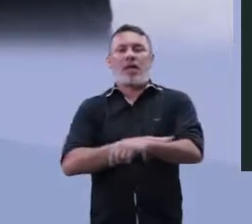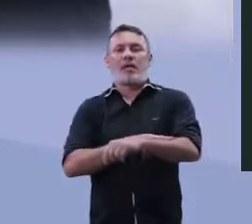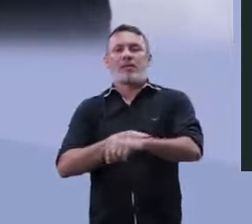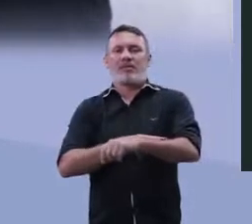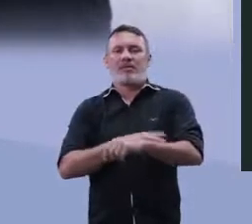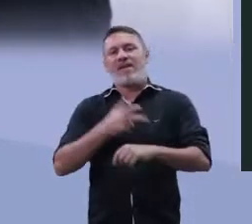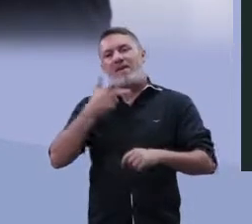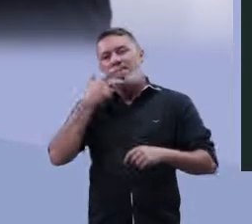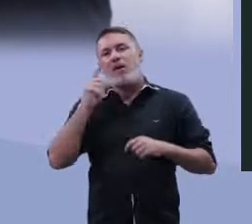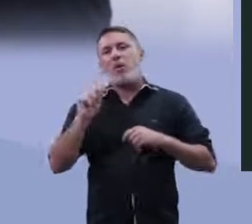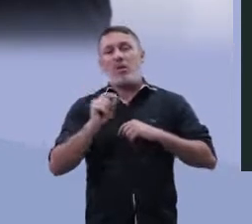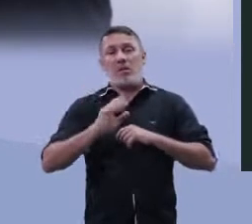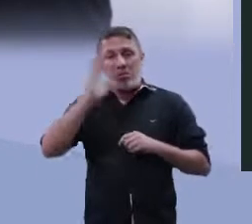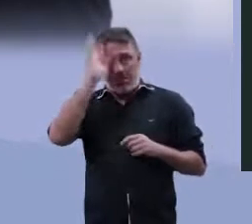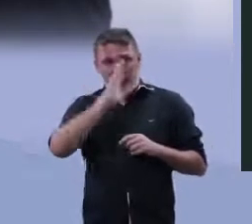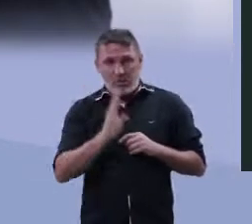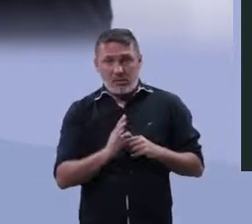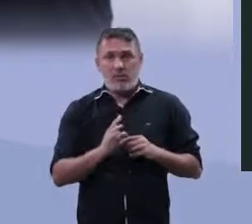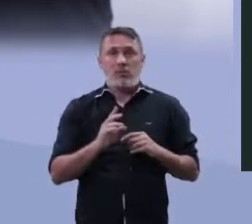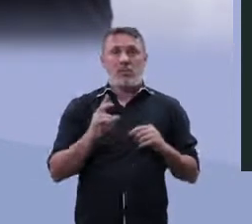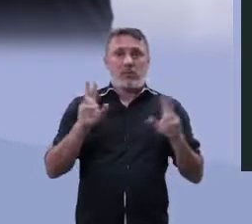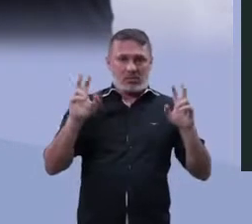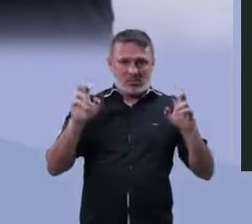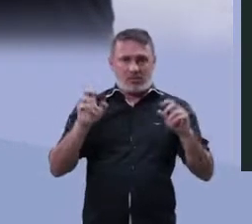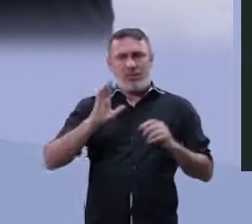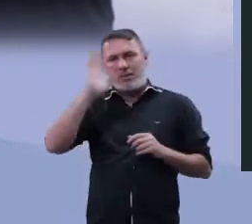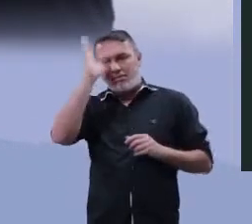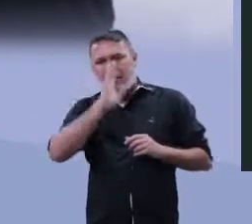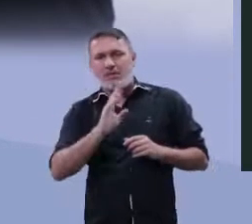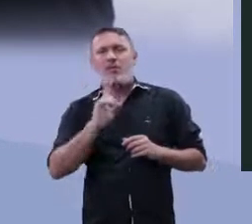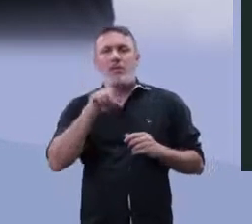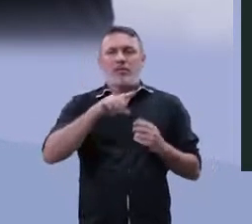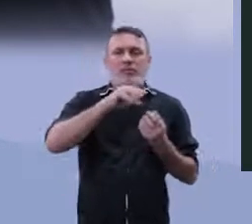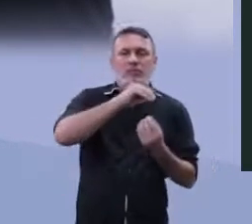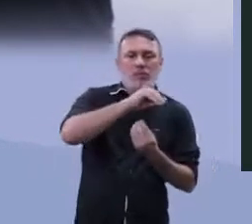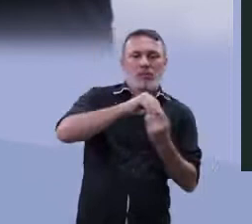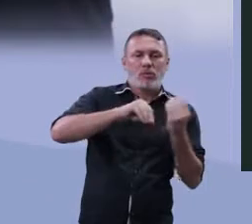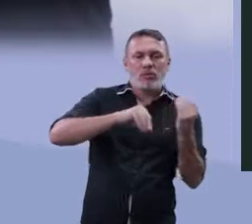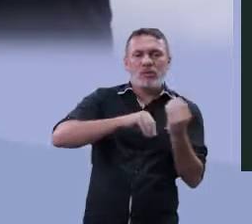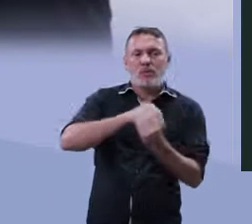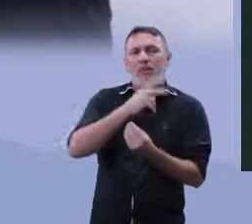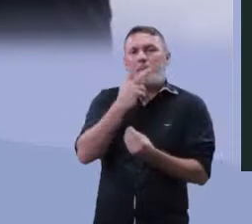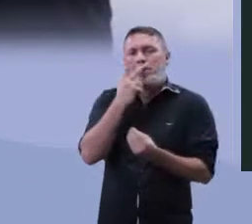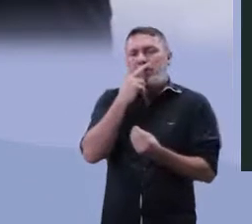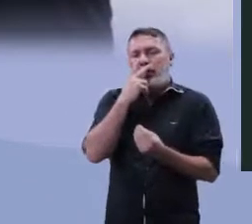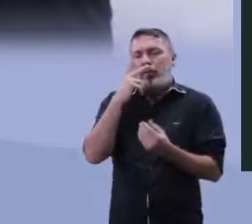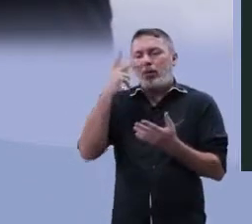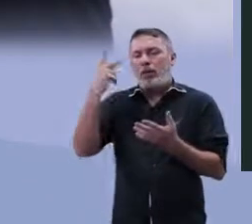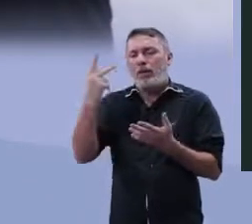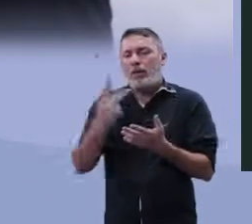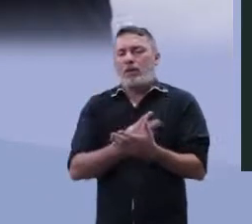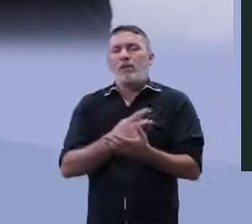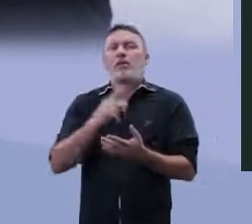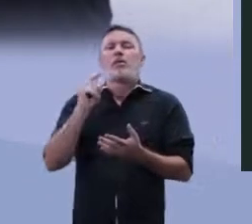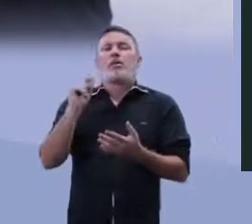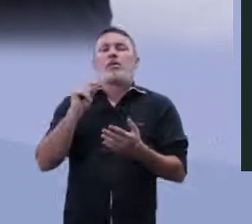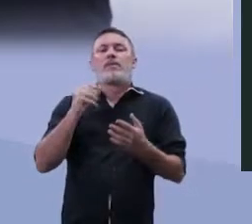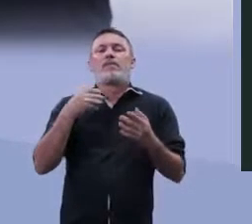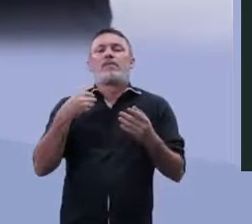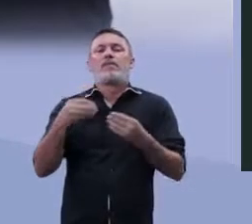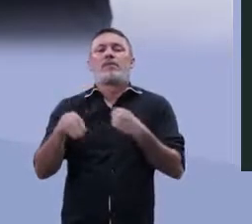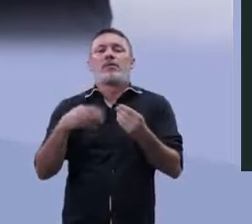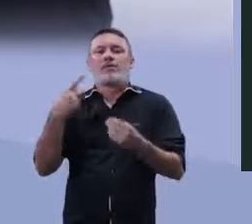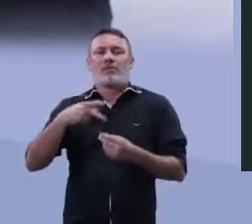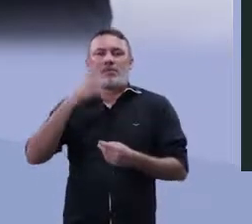seja, o Brasil é uma sociedade que se miscigenou, né? E essa miscigenação deu uma plasticidade à